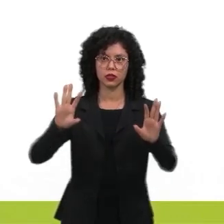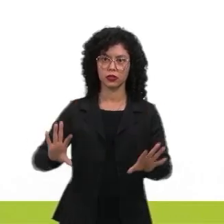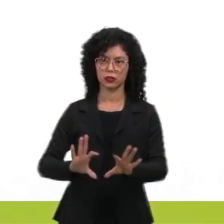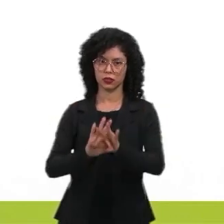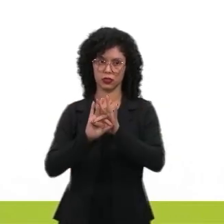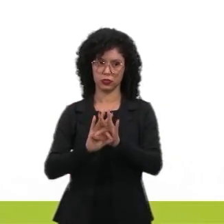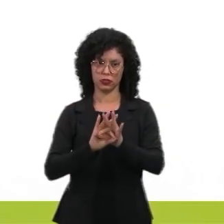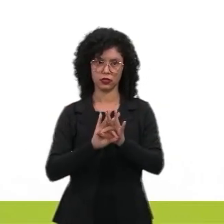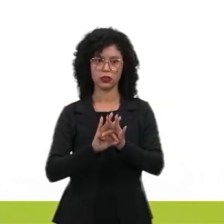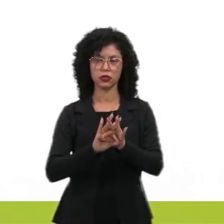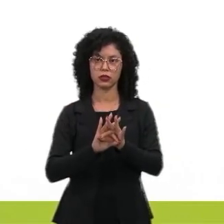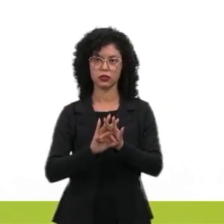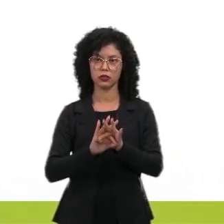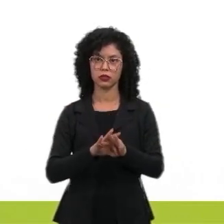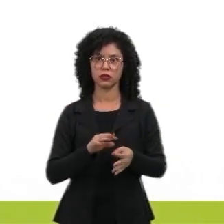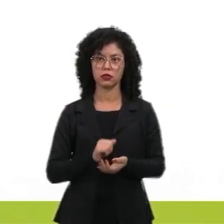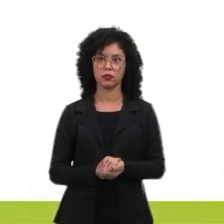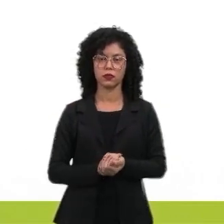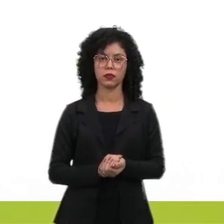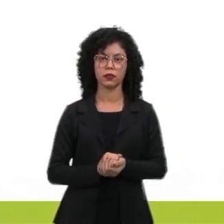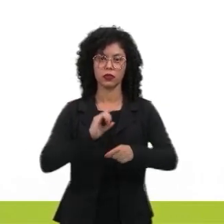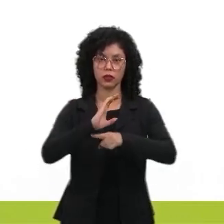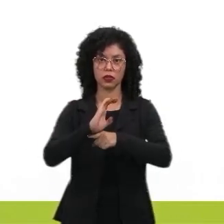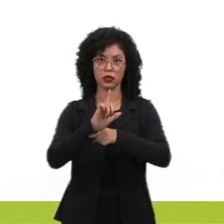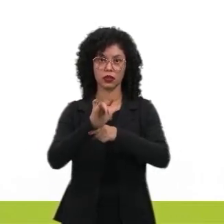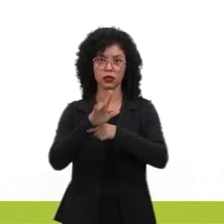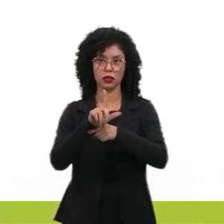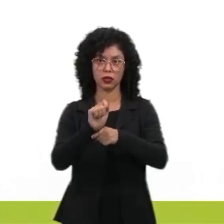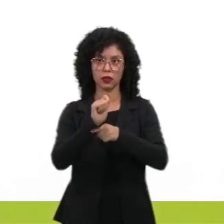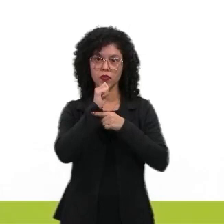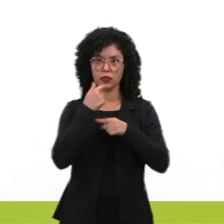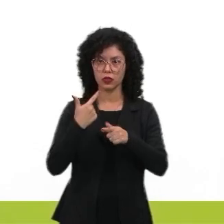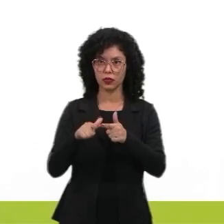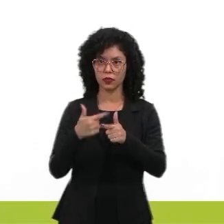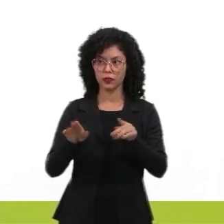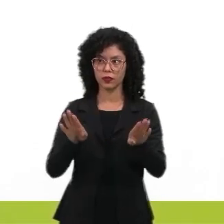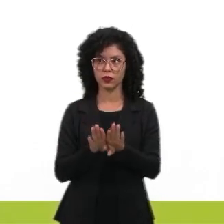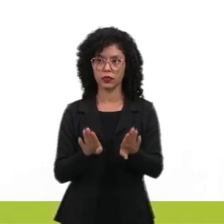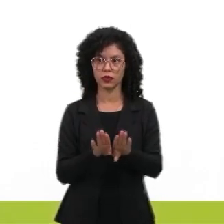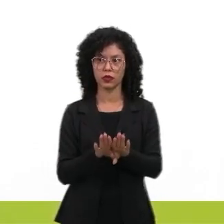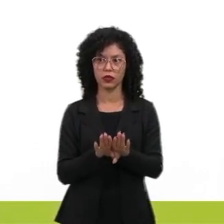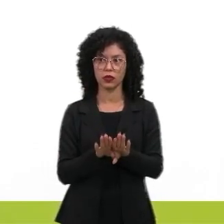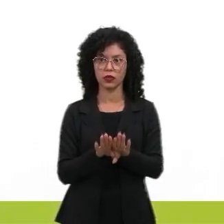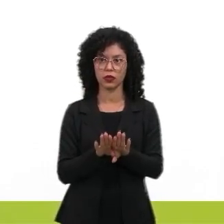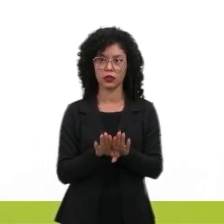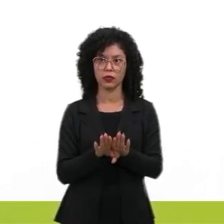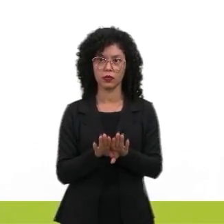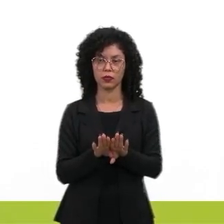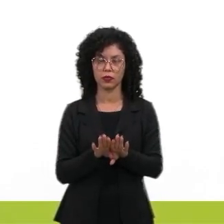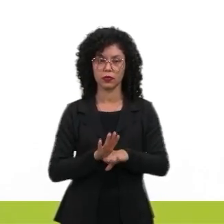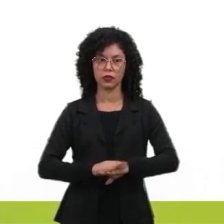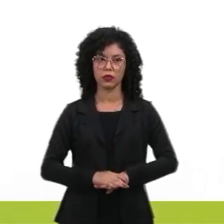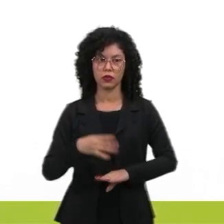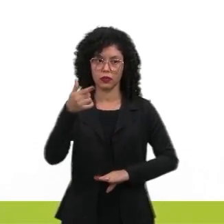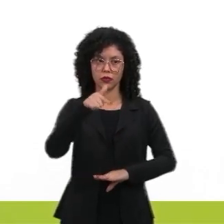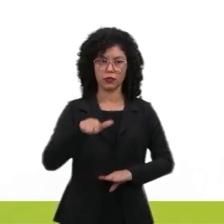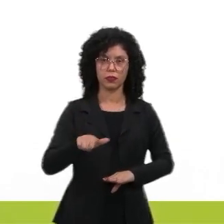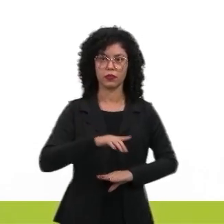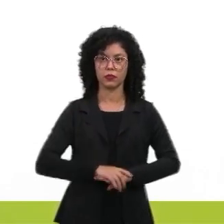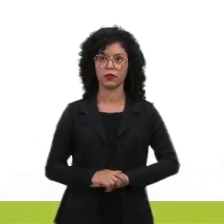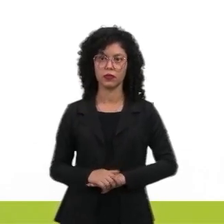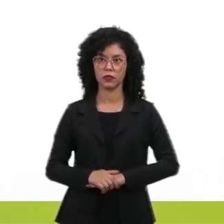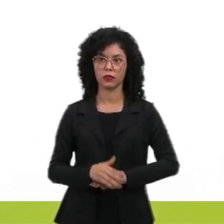matemática básica importante. A escala também é um probleminha que sempre é muito repetido nas provas